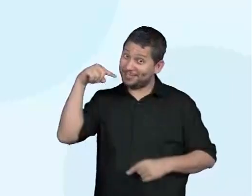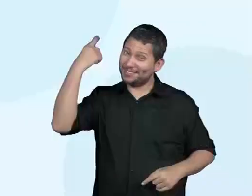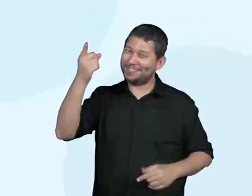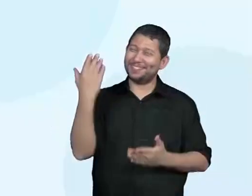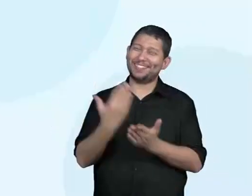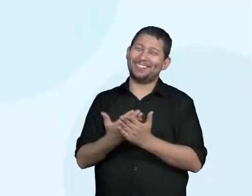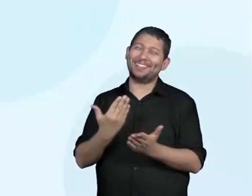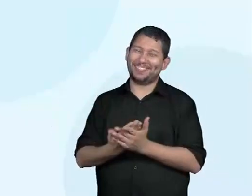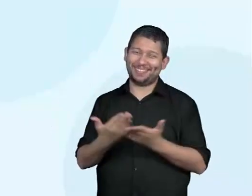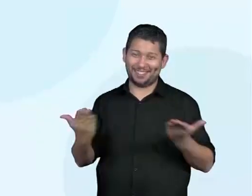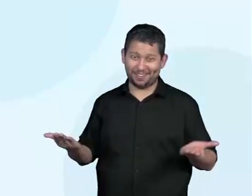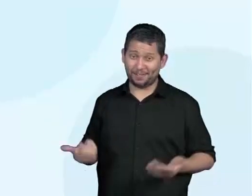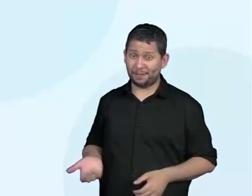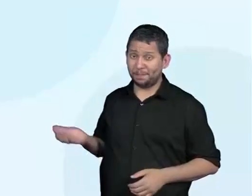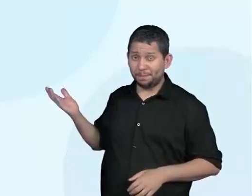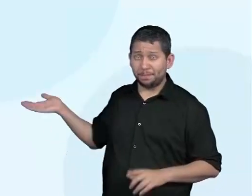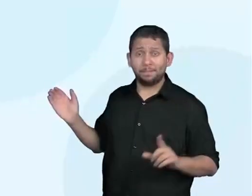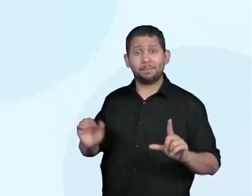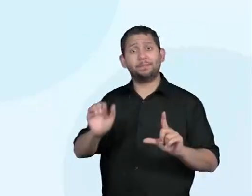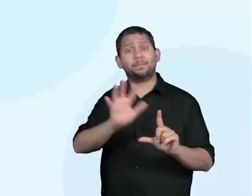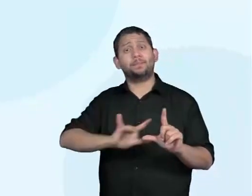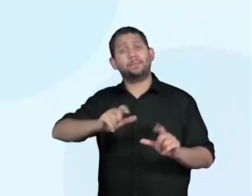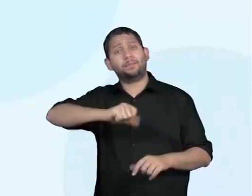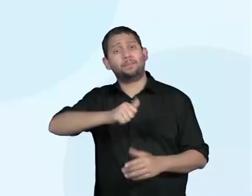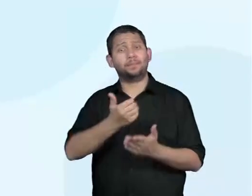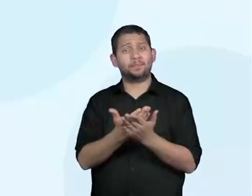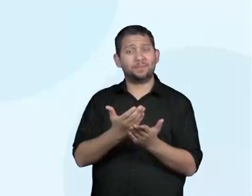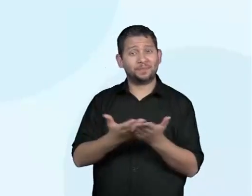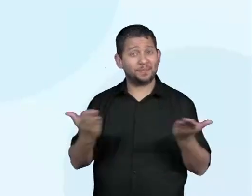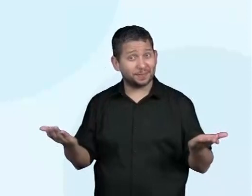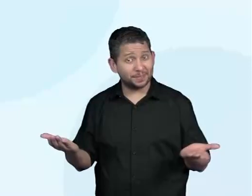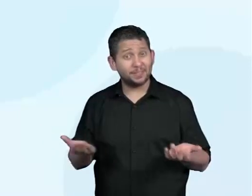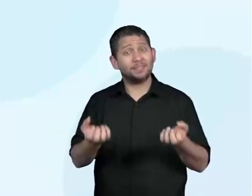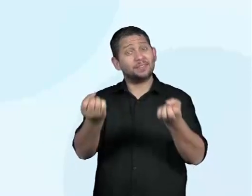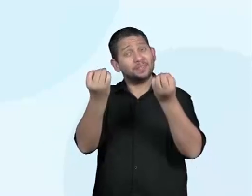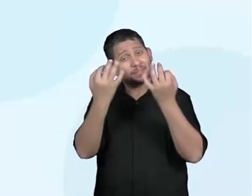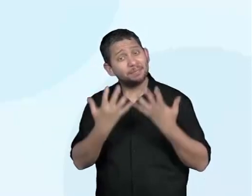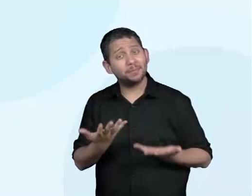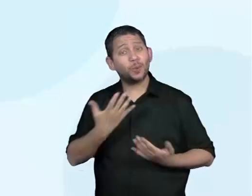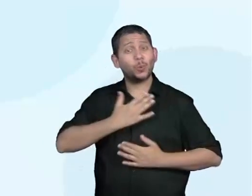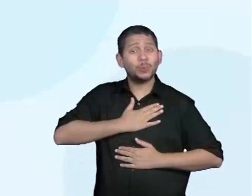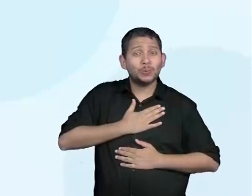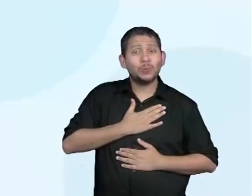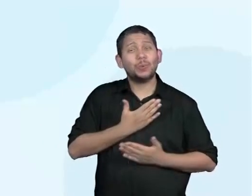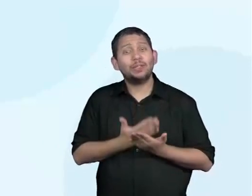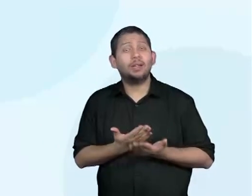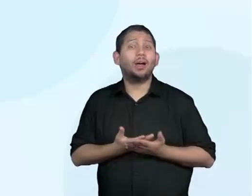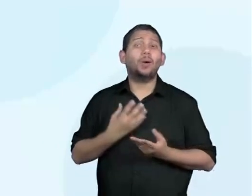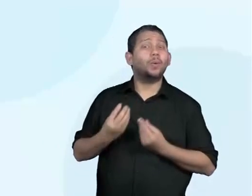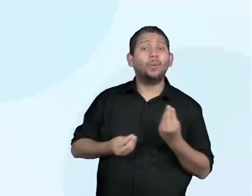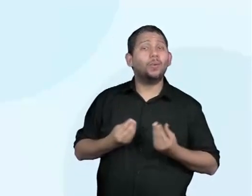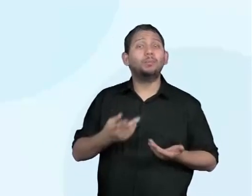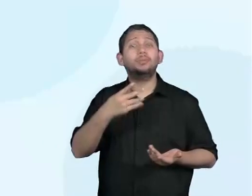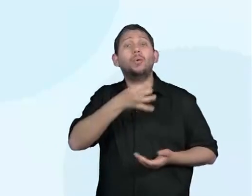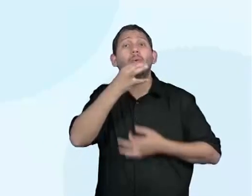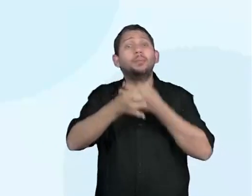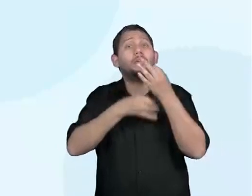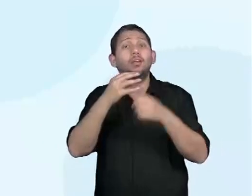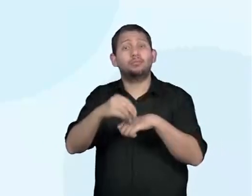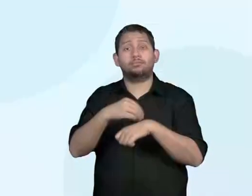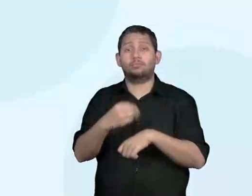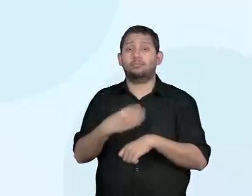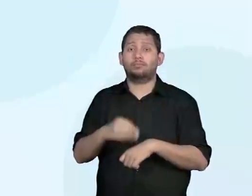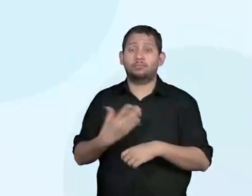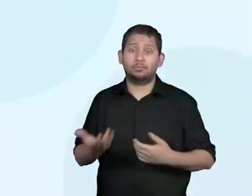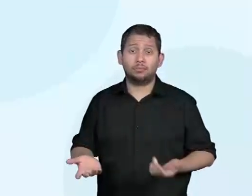aula. Vou colocar aqui a tela de avaliação para você fazer a sua avaliação, dar a sua opinião,